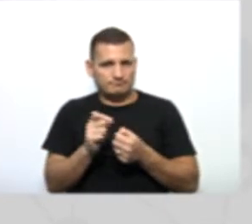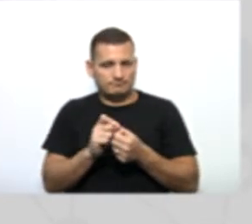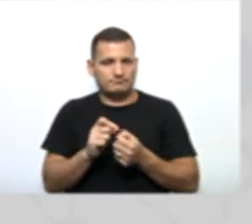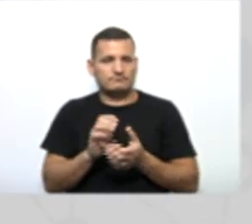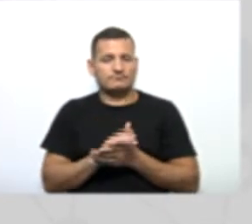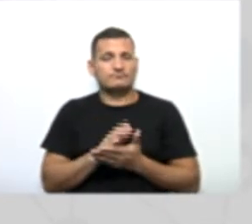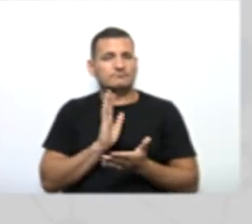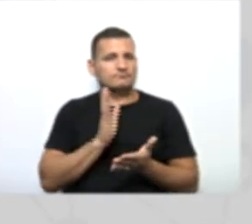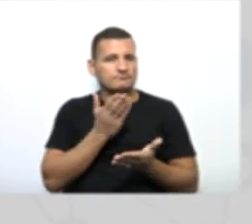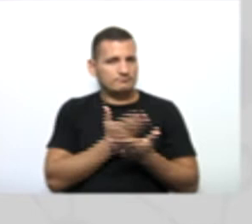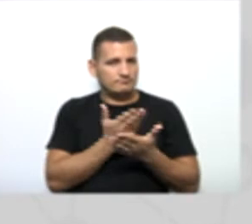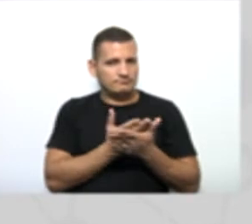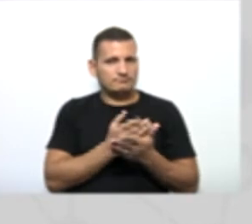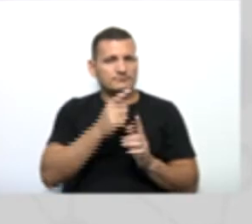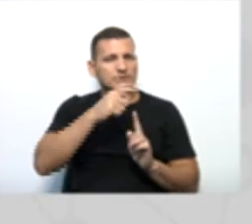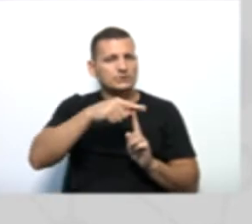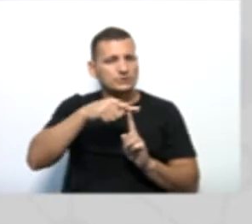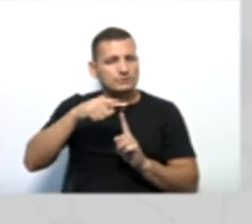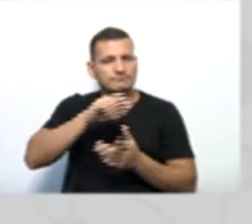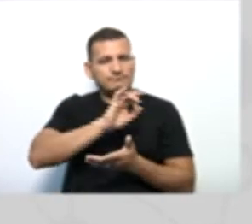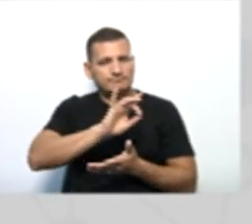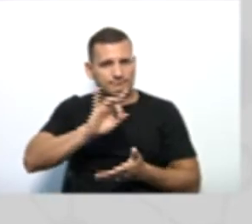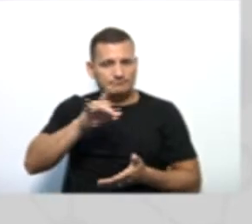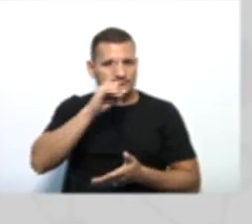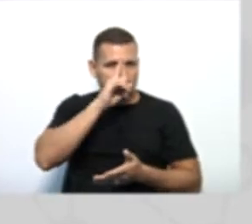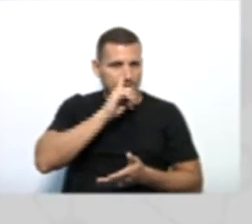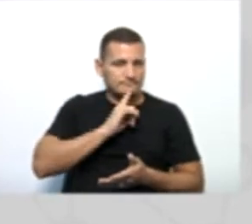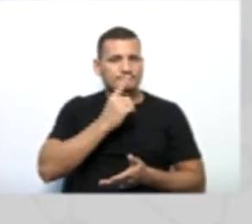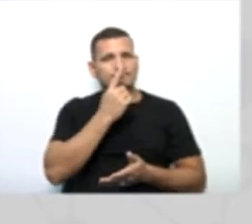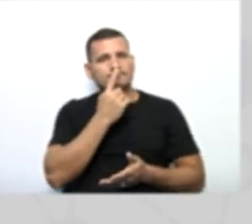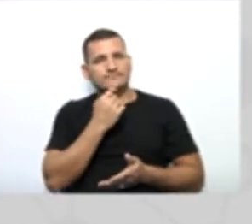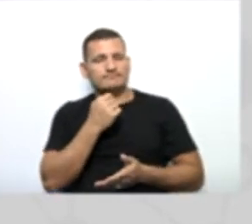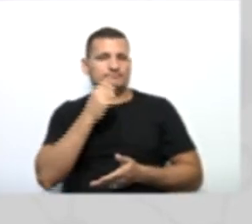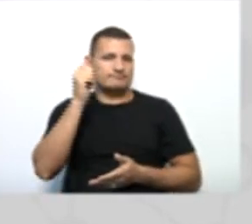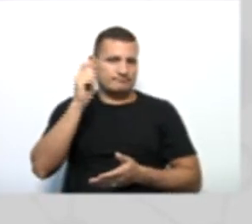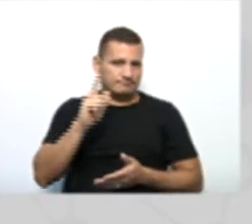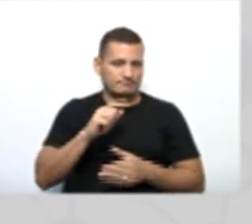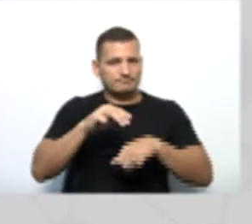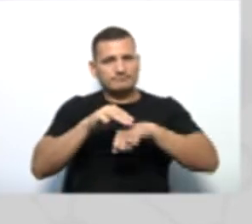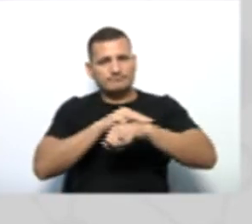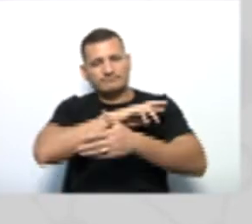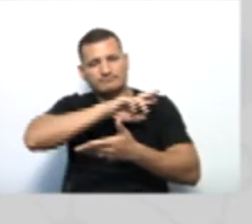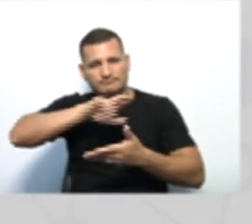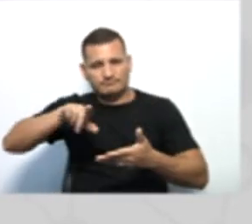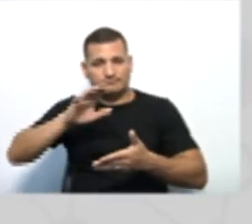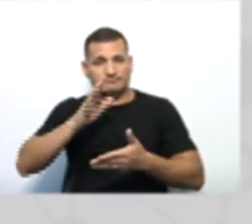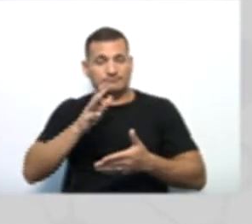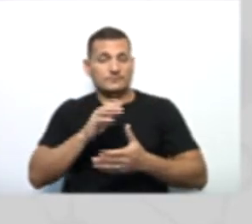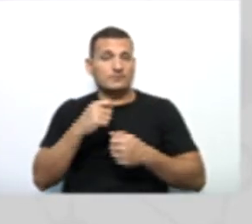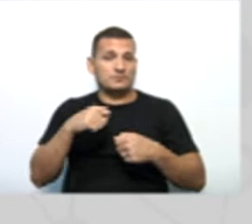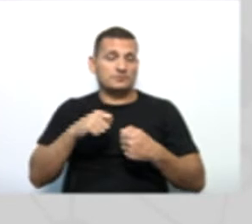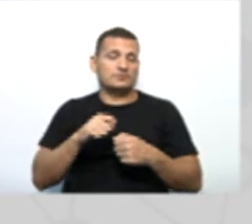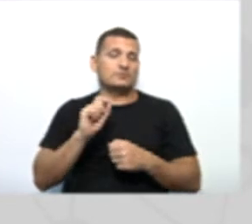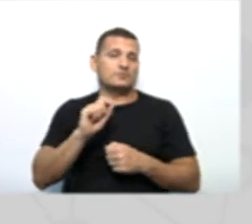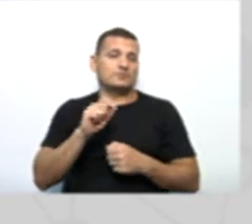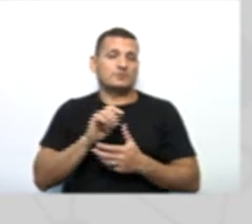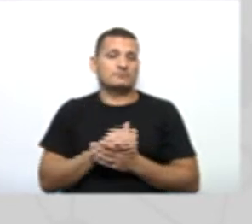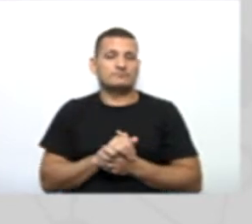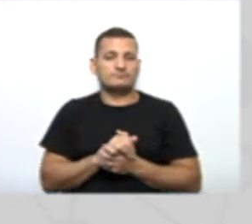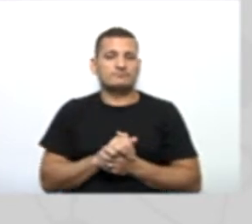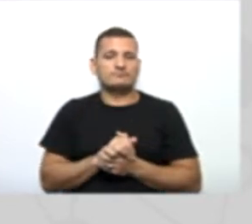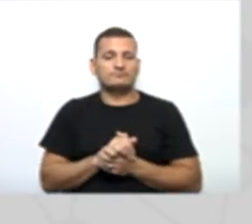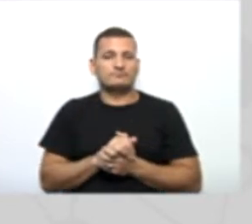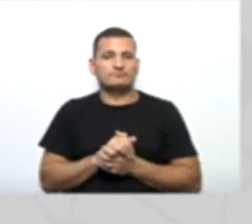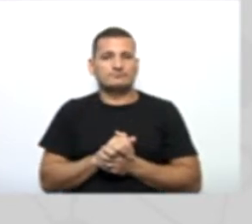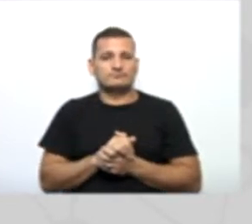dos tipos de riscos, deve-se dividir o órgão em setores ou pavimentos, se tiver mais de um andar, tá bom? Então coloca o outro